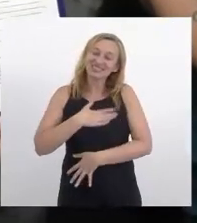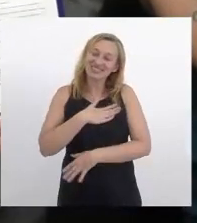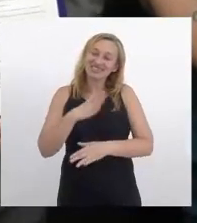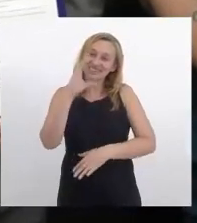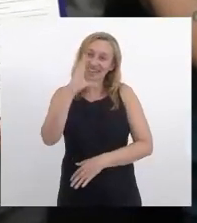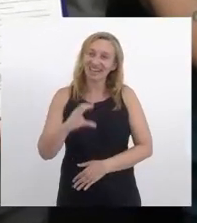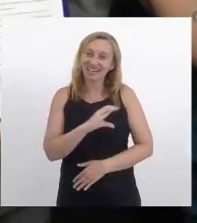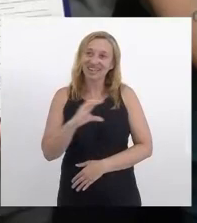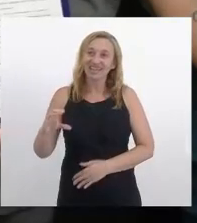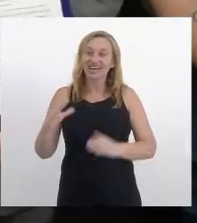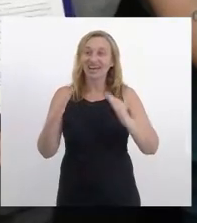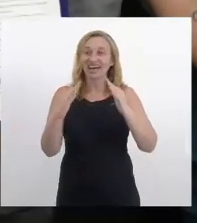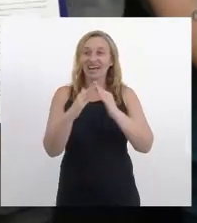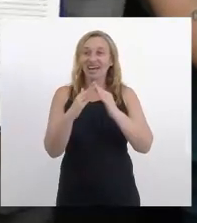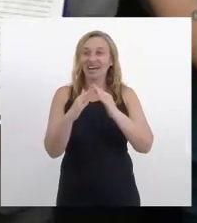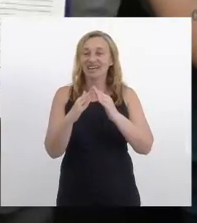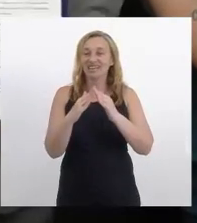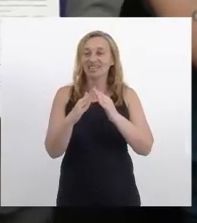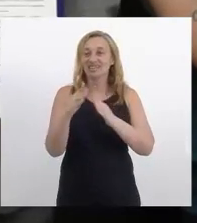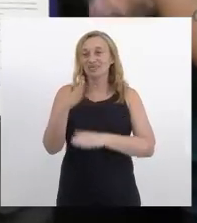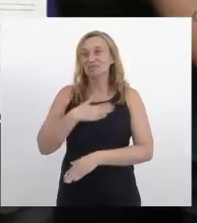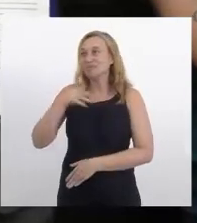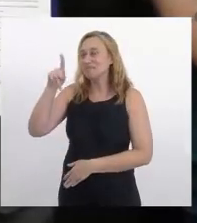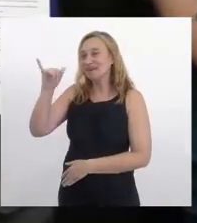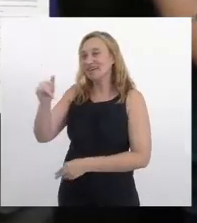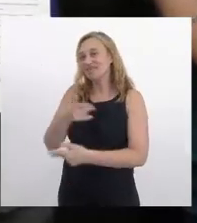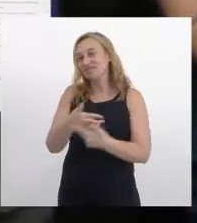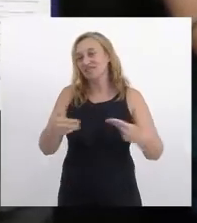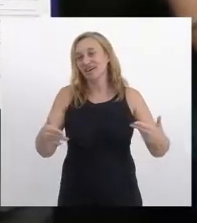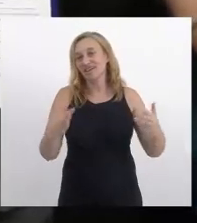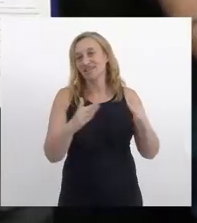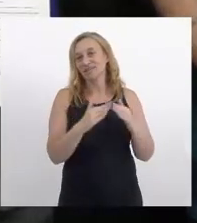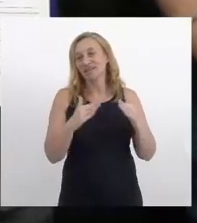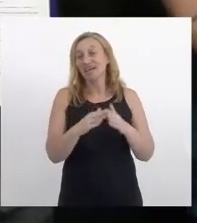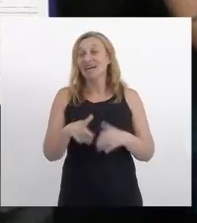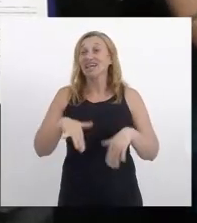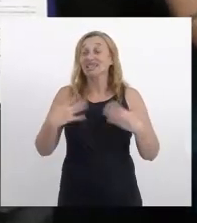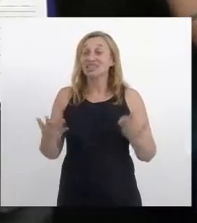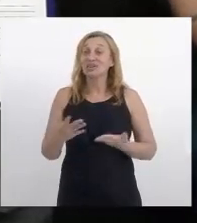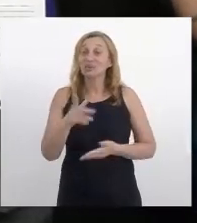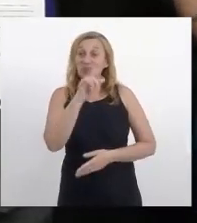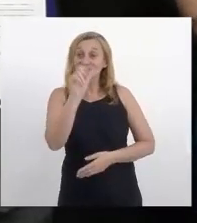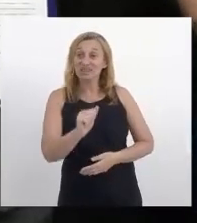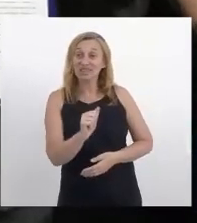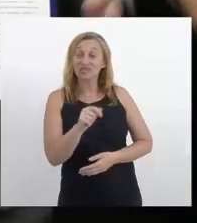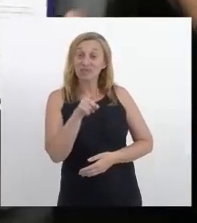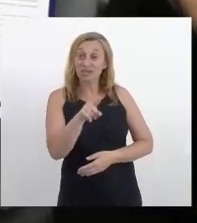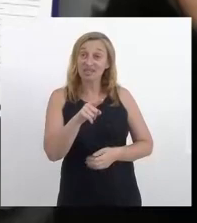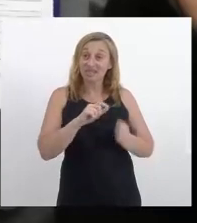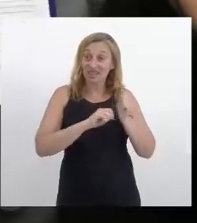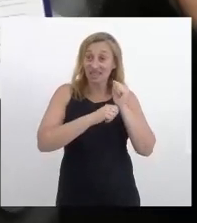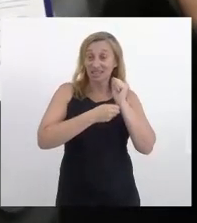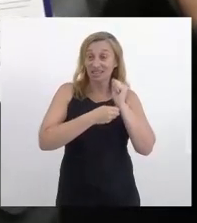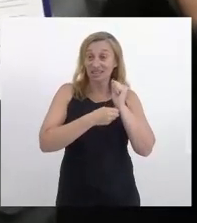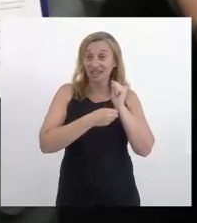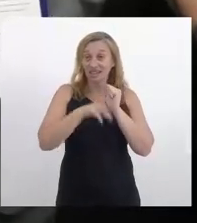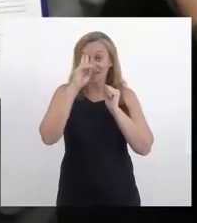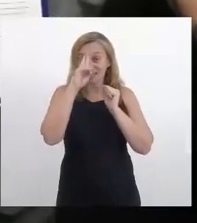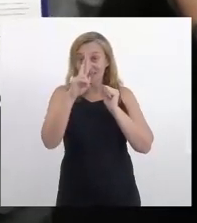Católica, que a casa do meu pai tem várias moradas. Então, Luzia, você é a dona da chave dessas várias